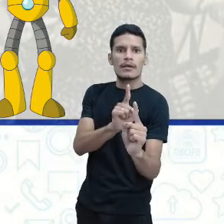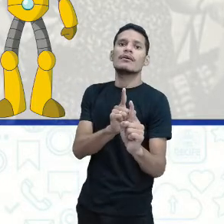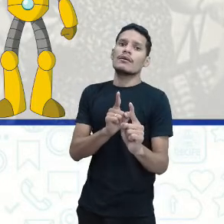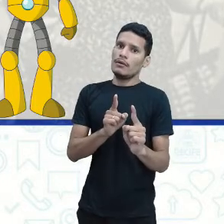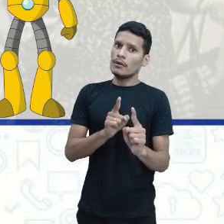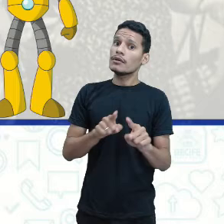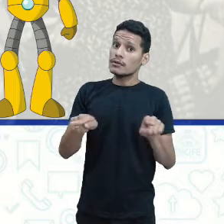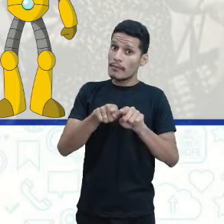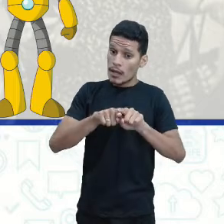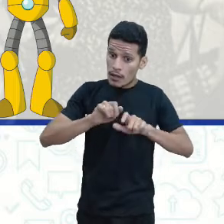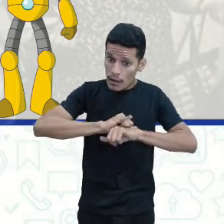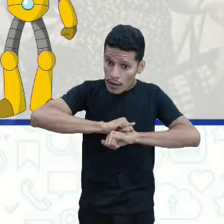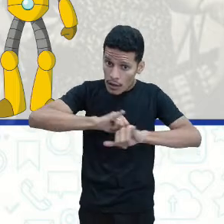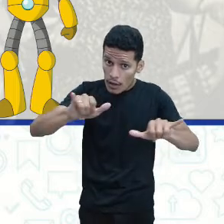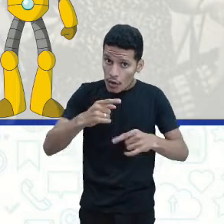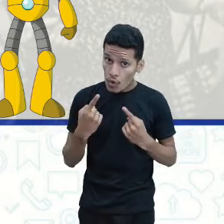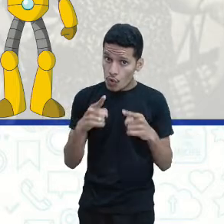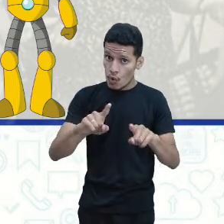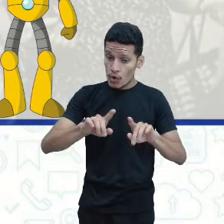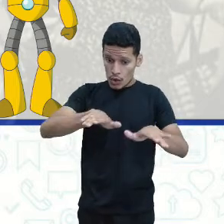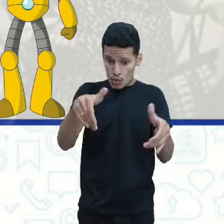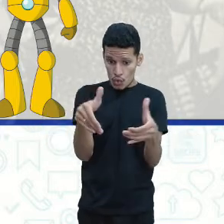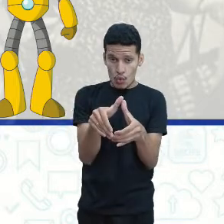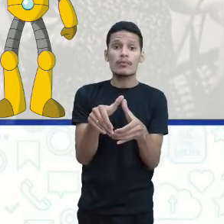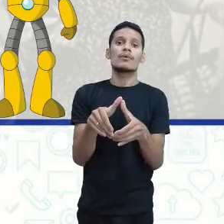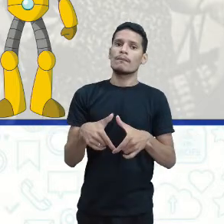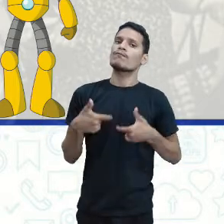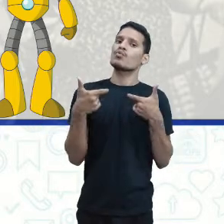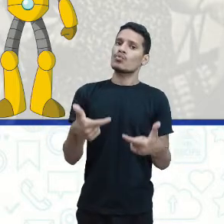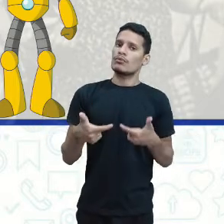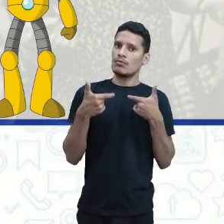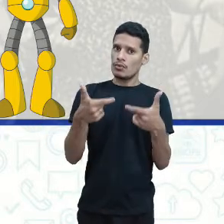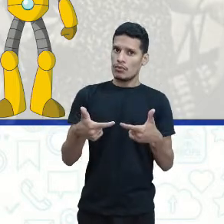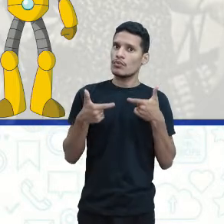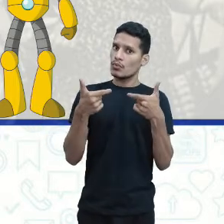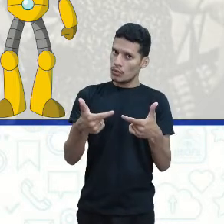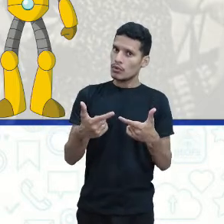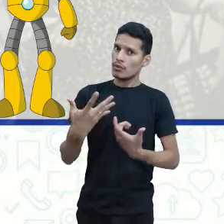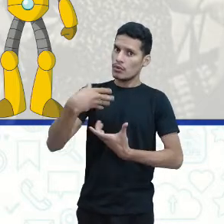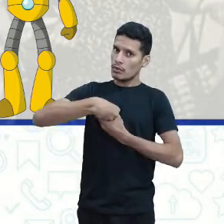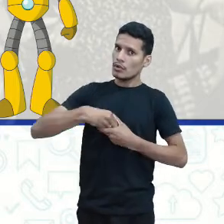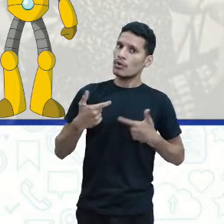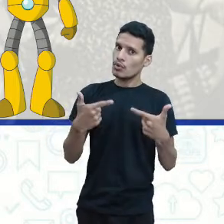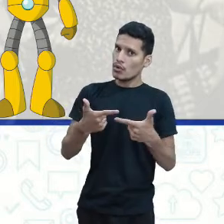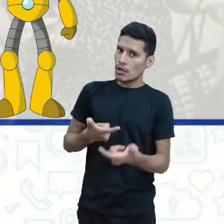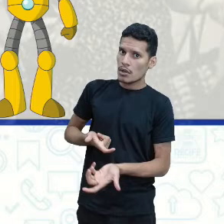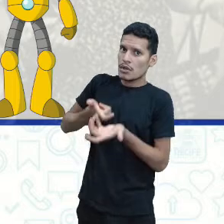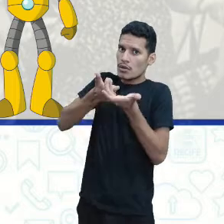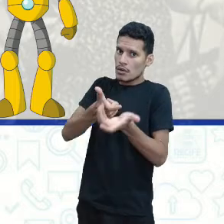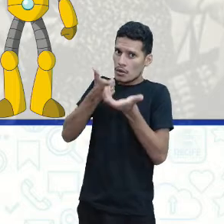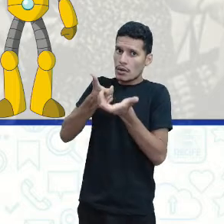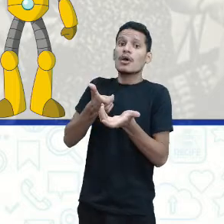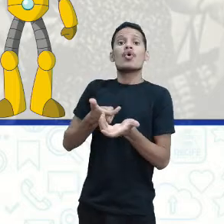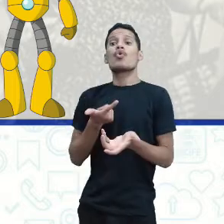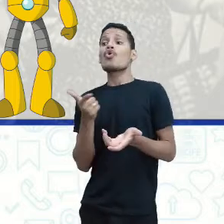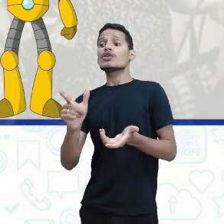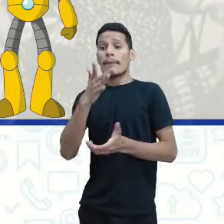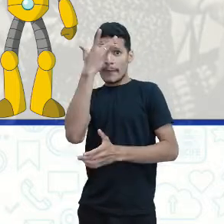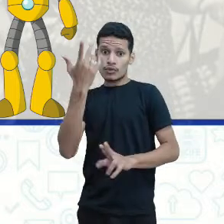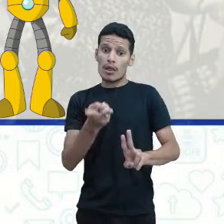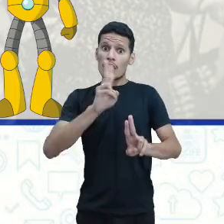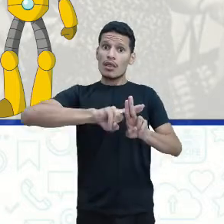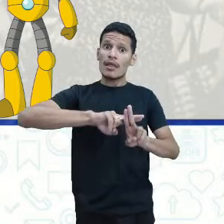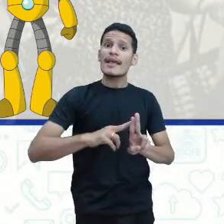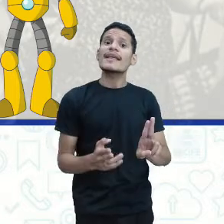vasta propaganda contra, né, esses grupos que lutaram, não é, na luta armada e os que não estavam lutando, porque muita gente foi presa e torturada para